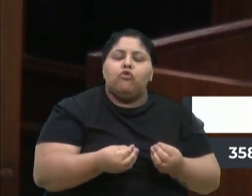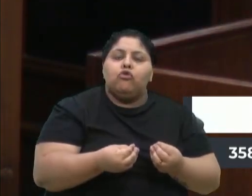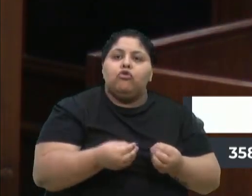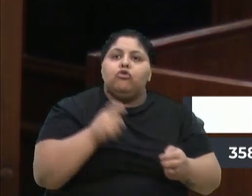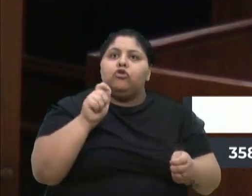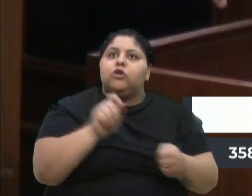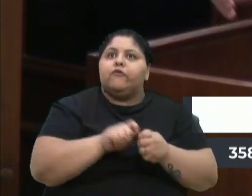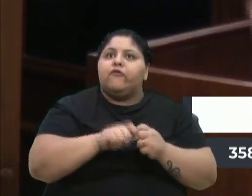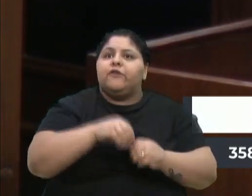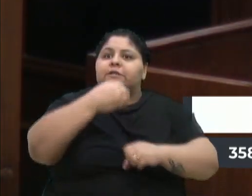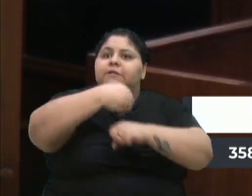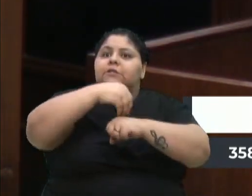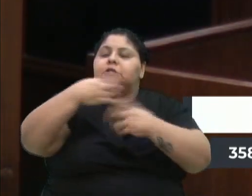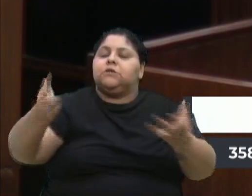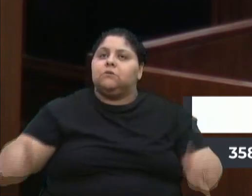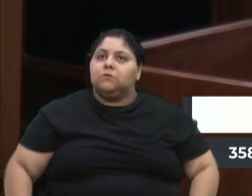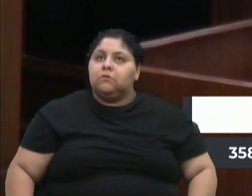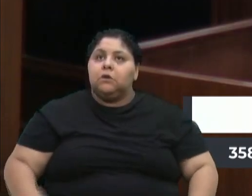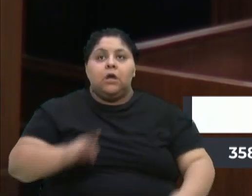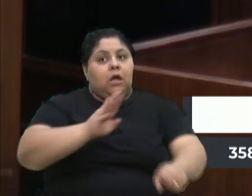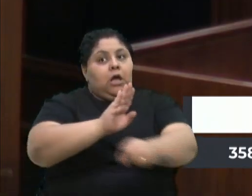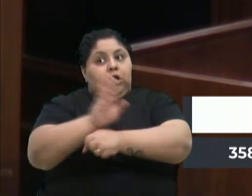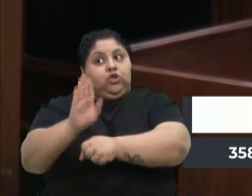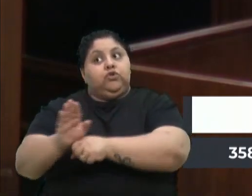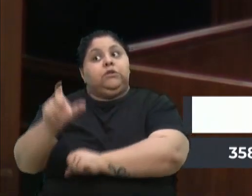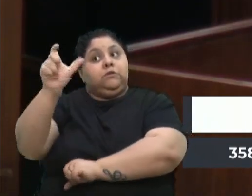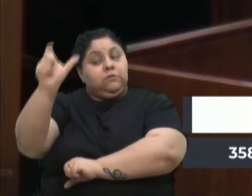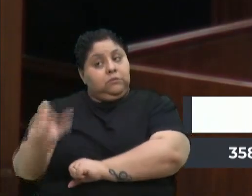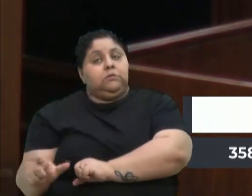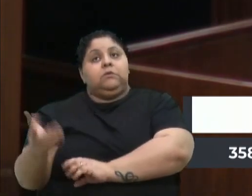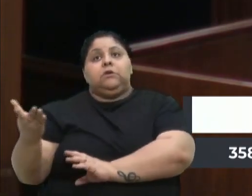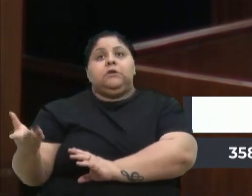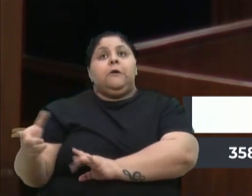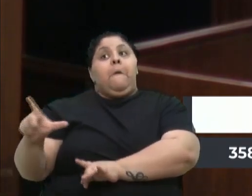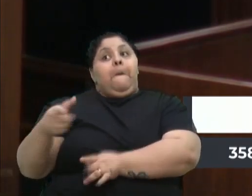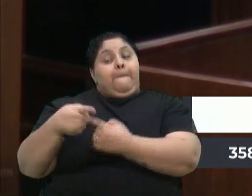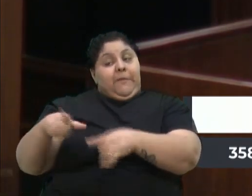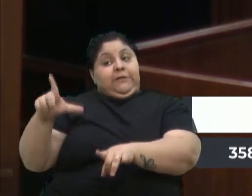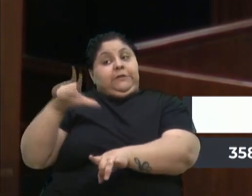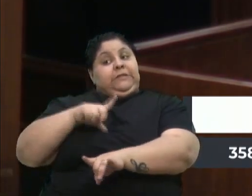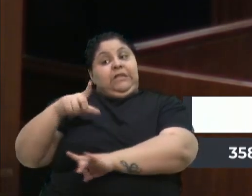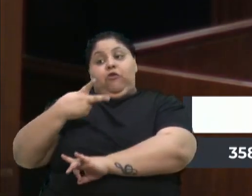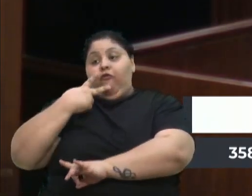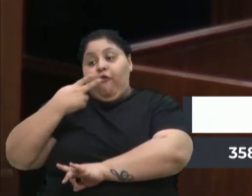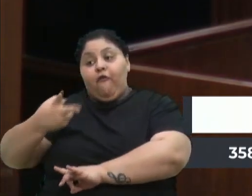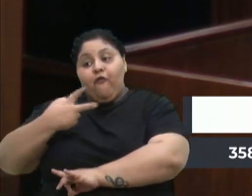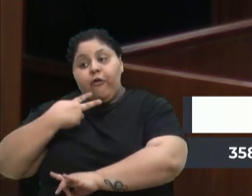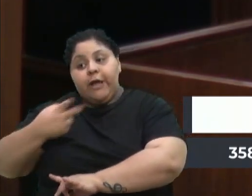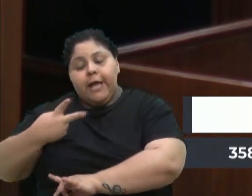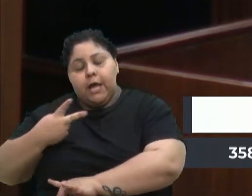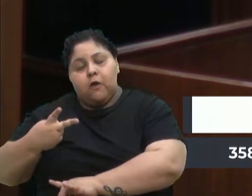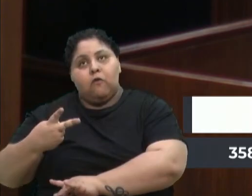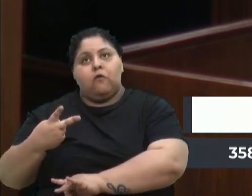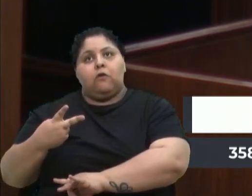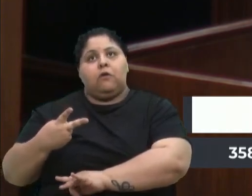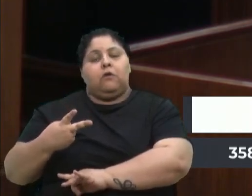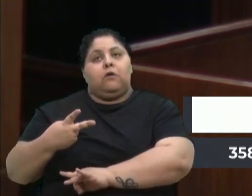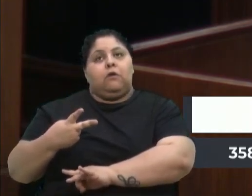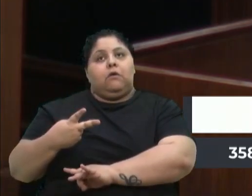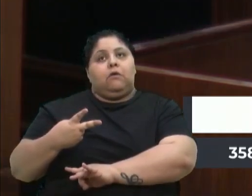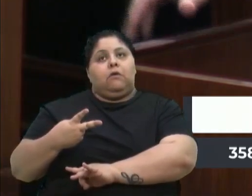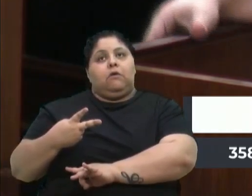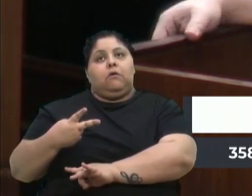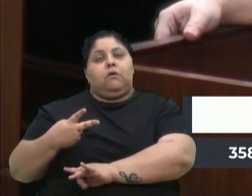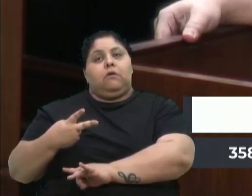Claro que eu vou. Está beneficiando alguém. Mas tem uns fofoqueiros lá, que tem uma parte, fica lá